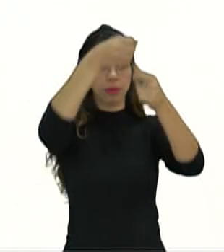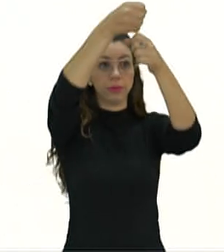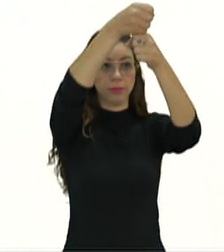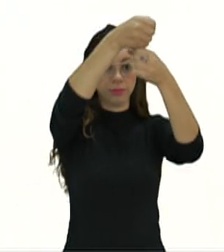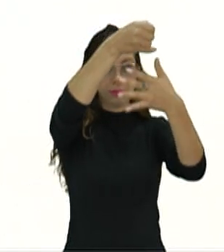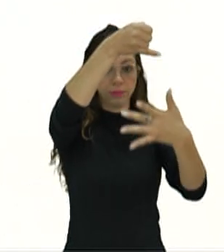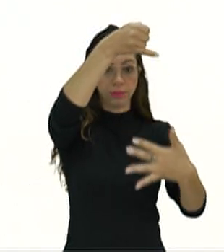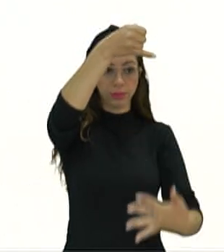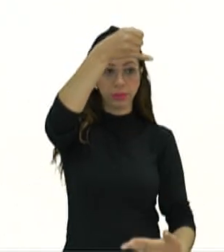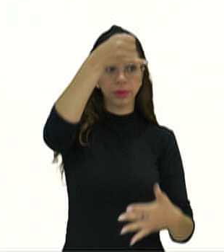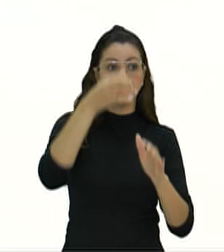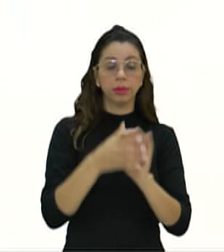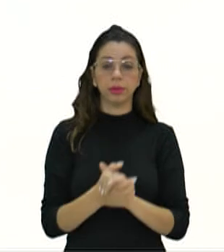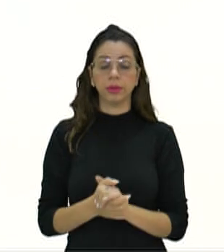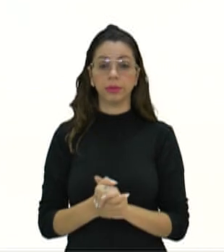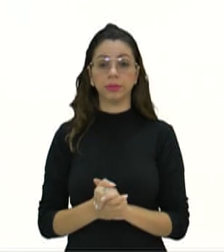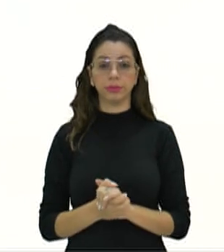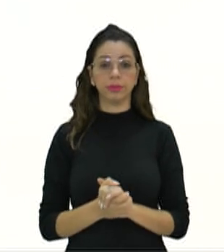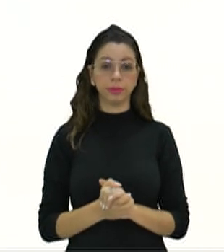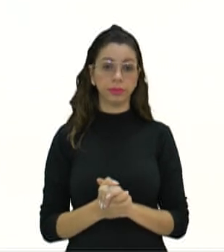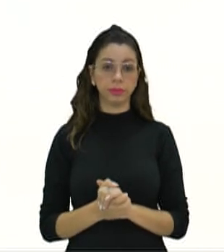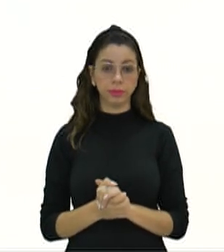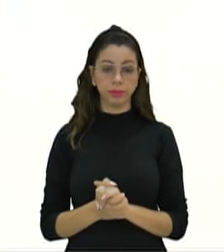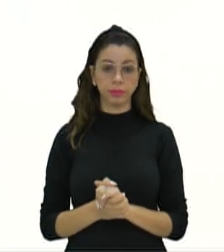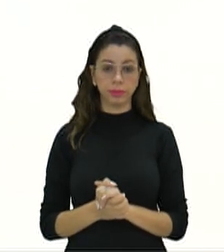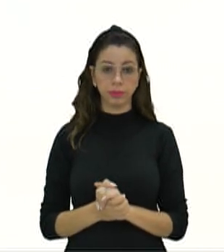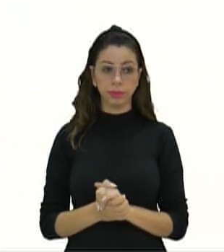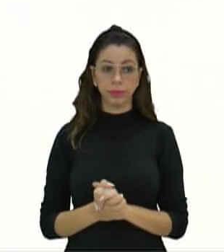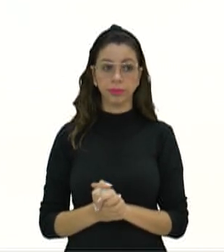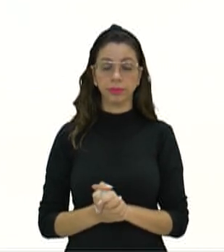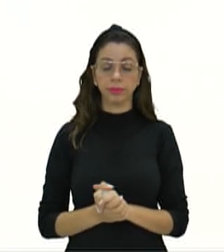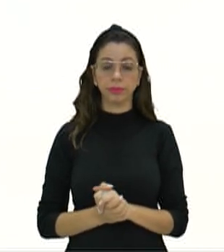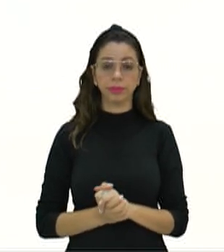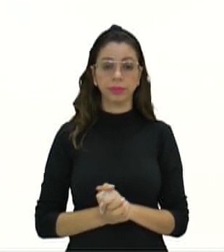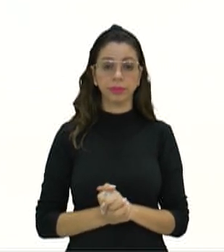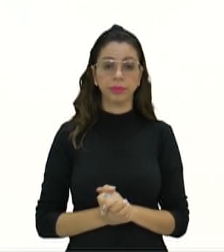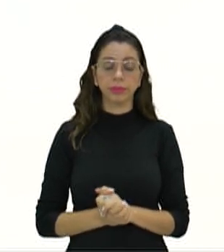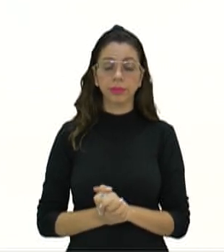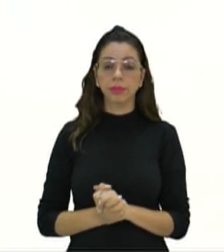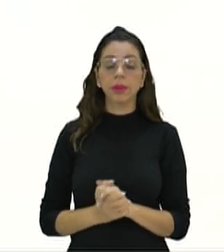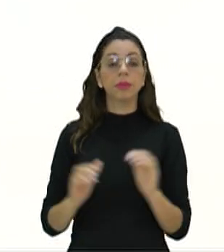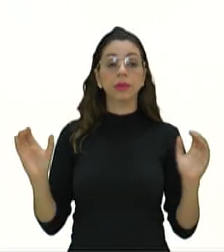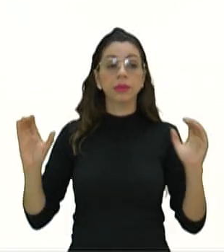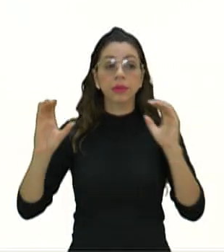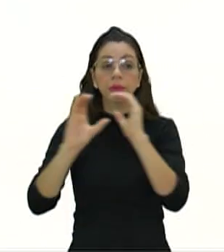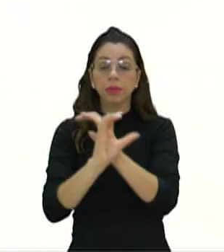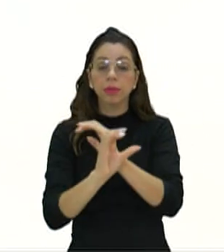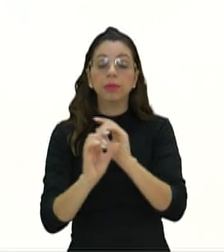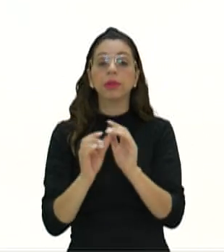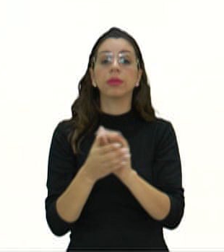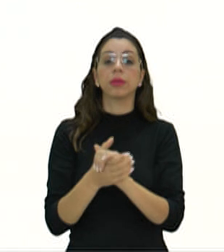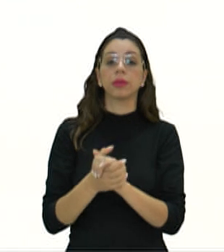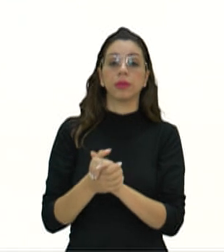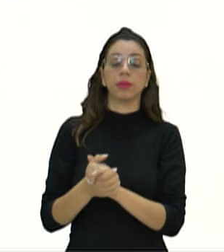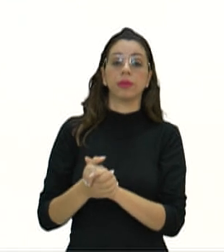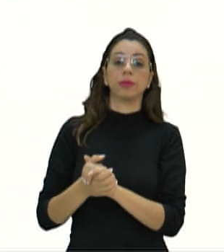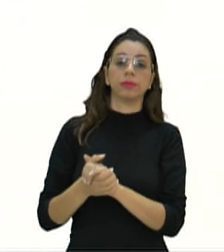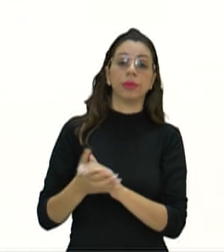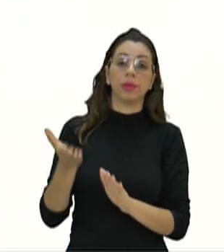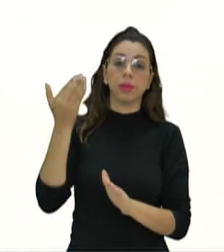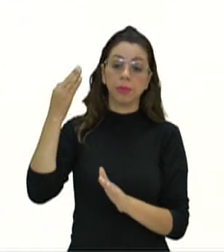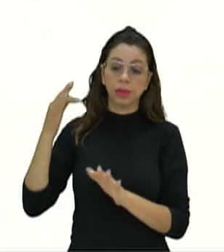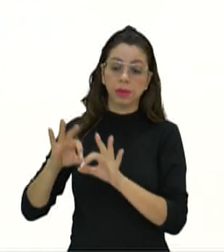todos eles aqui, ó, study, rain, drive, take, get and think. E daí você vai ter que completar ou no passado simples ou no